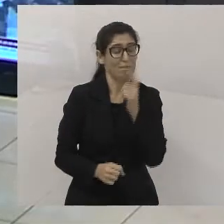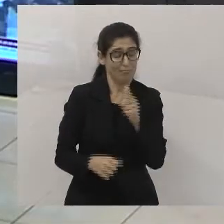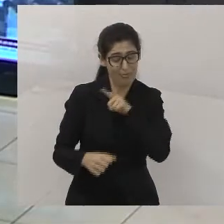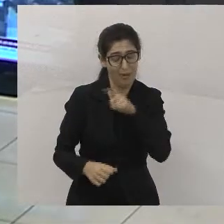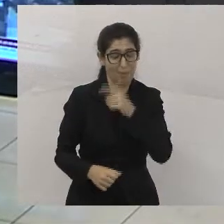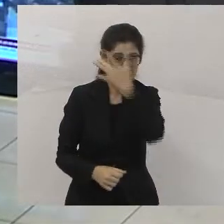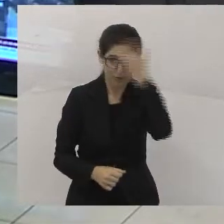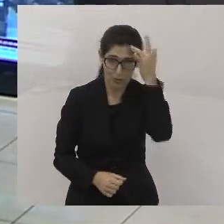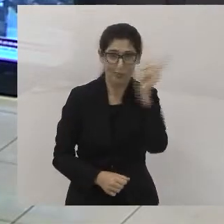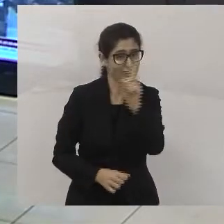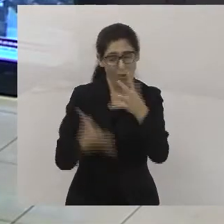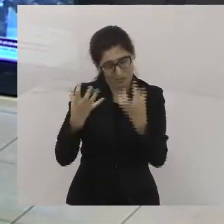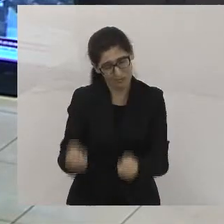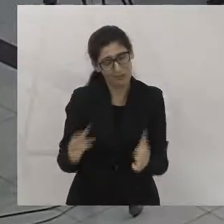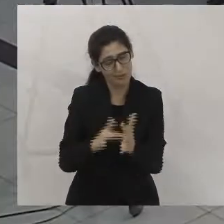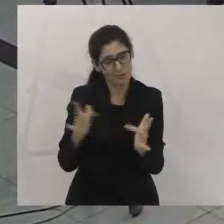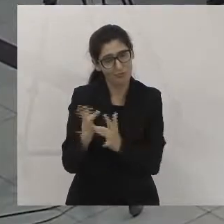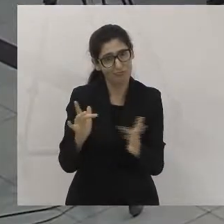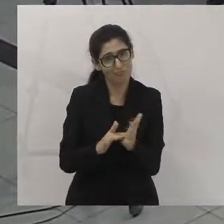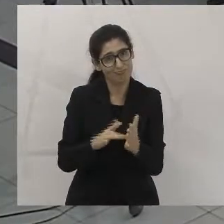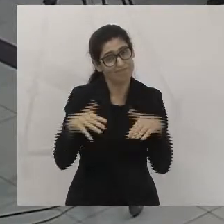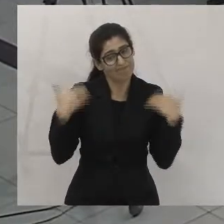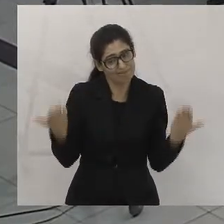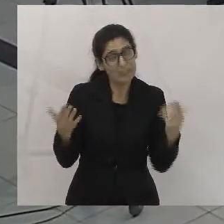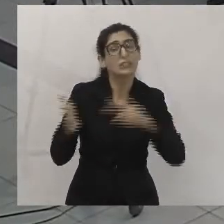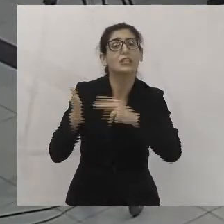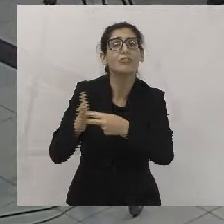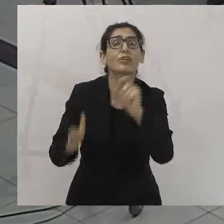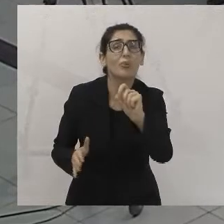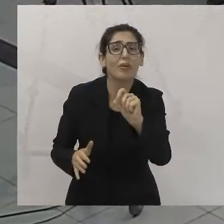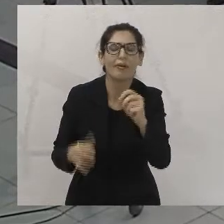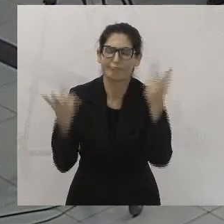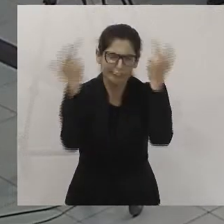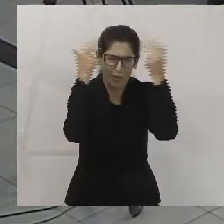o projeto continua em discussão